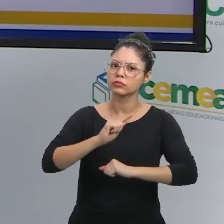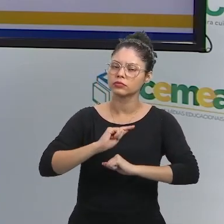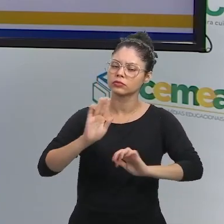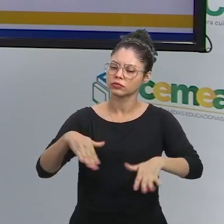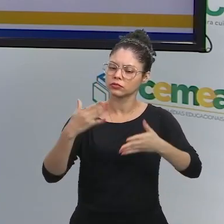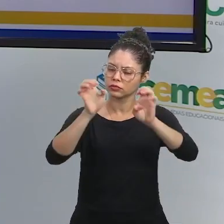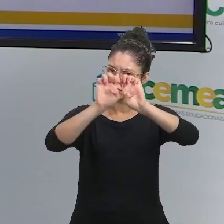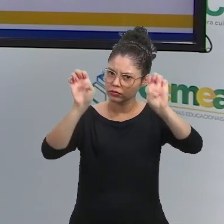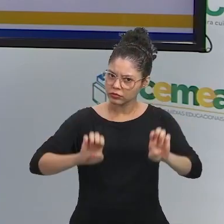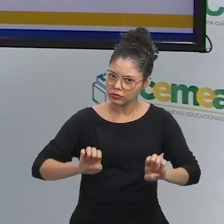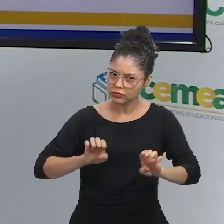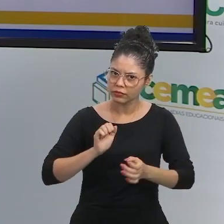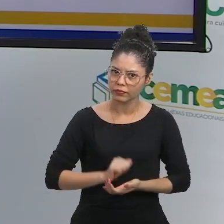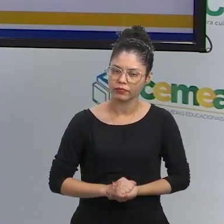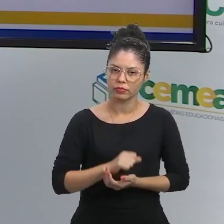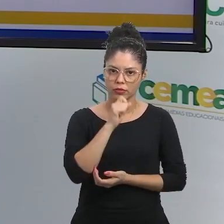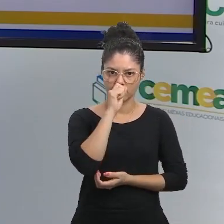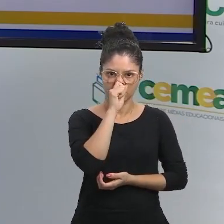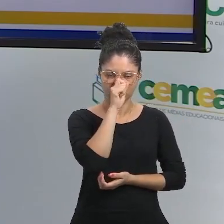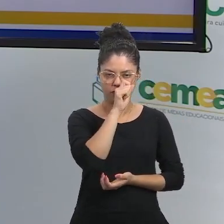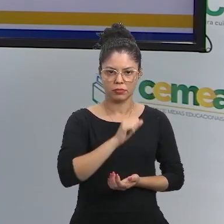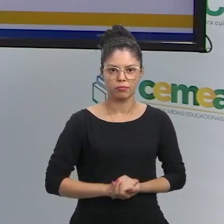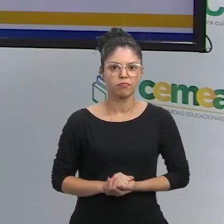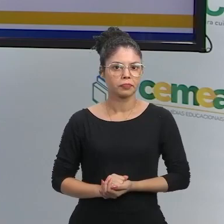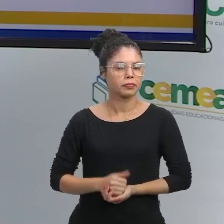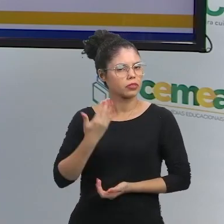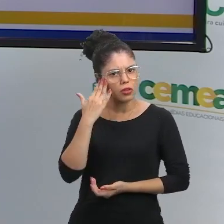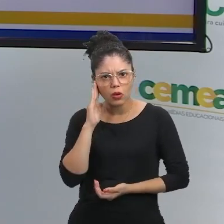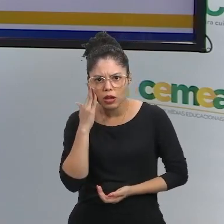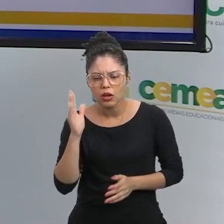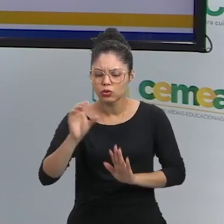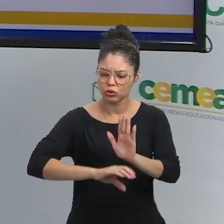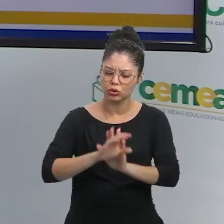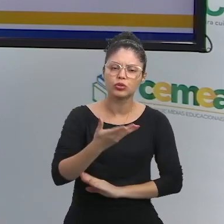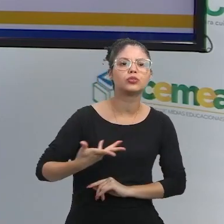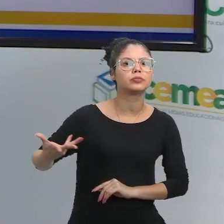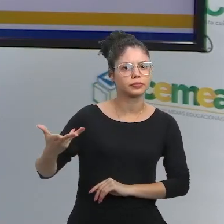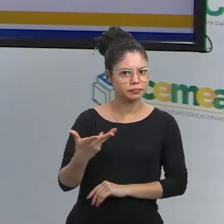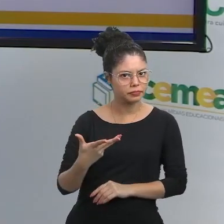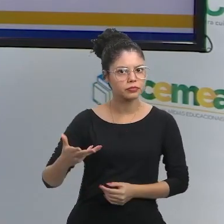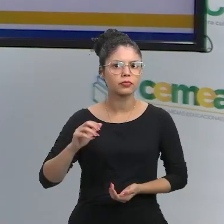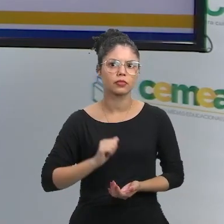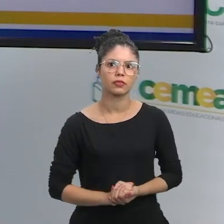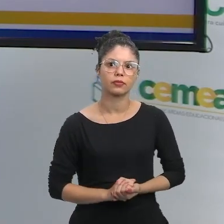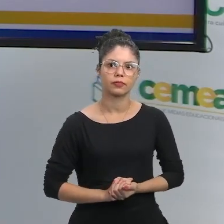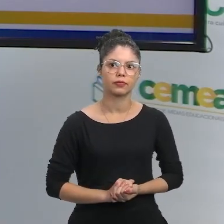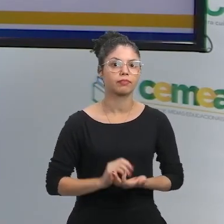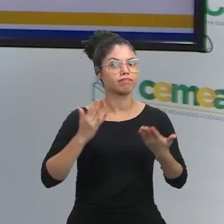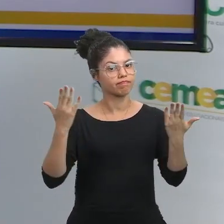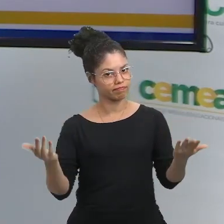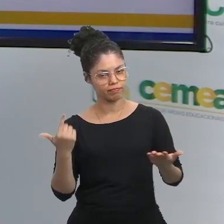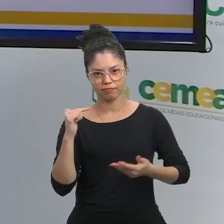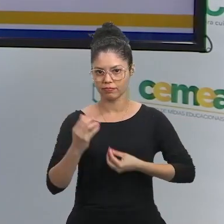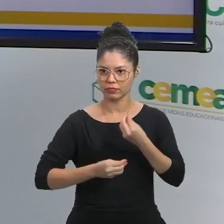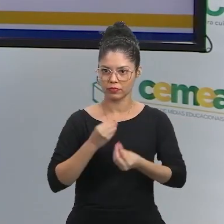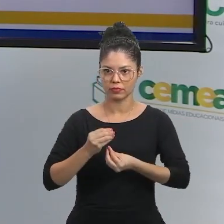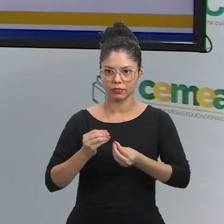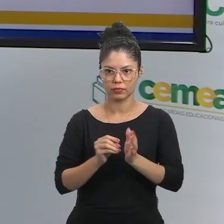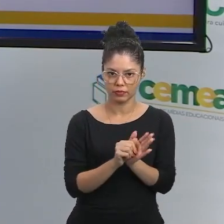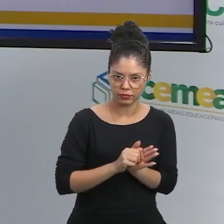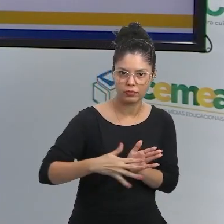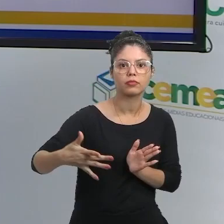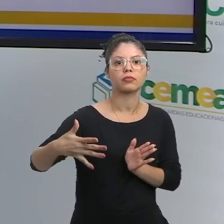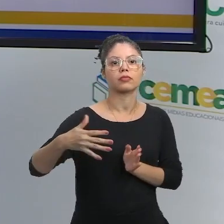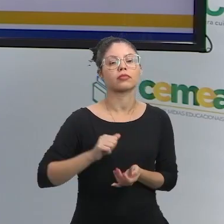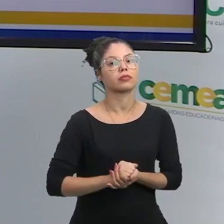é a estrutura de um átomo. Então, se você não entender esses conceitos basilares, infelizmente não tem como a gente avançar.